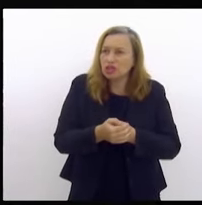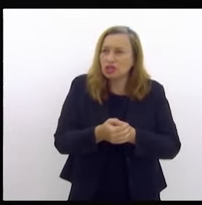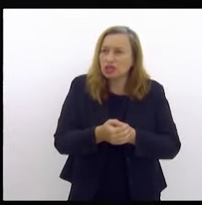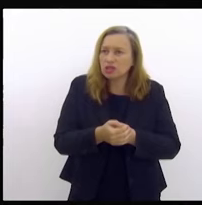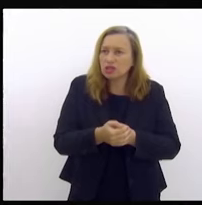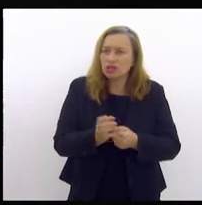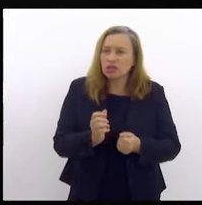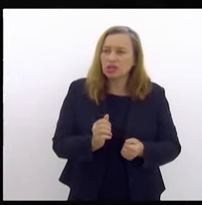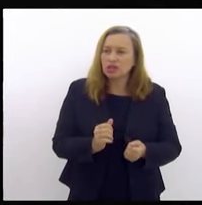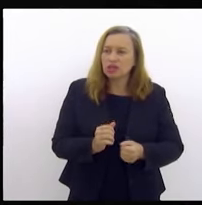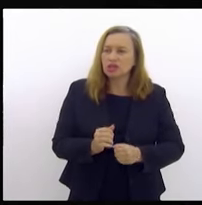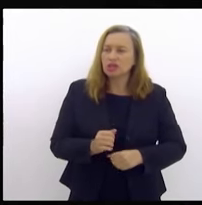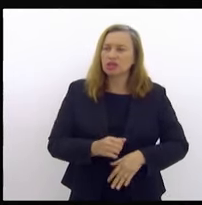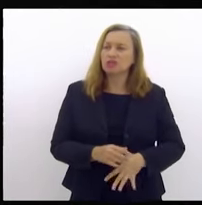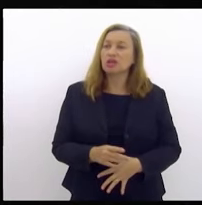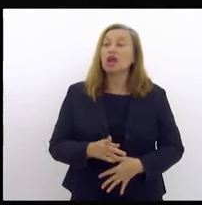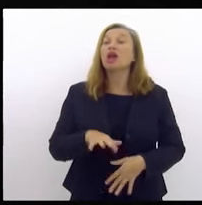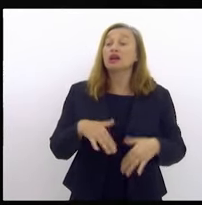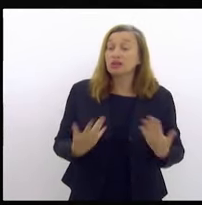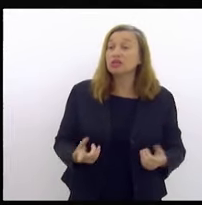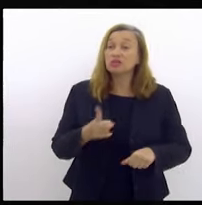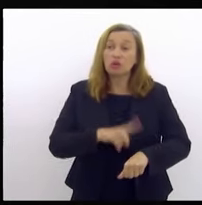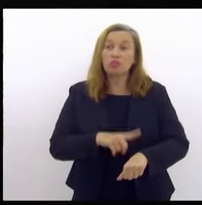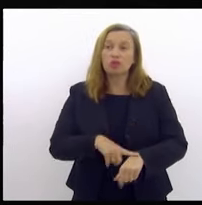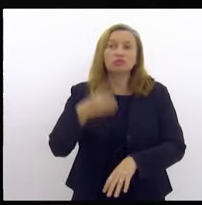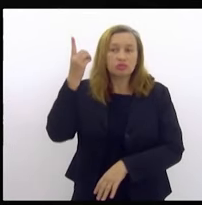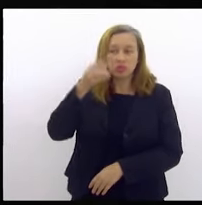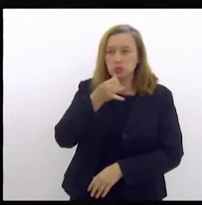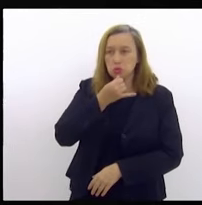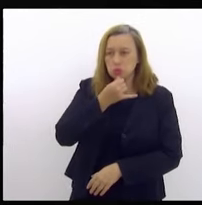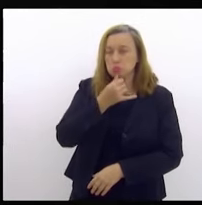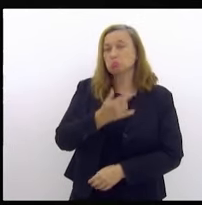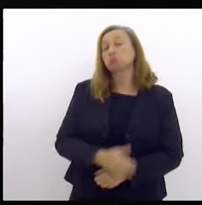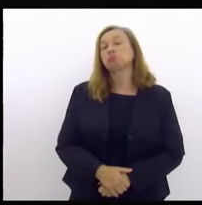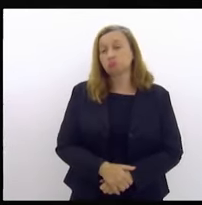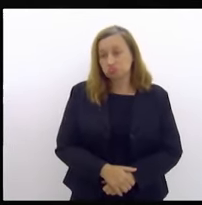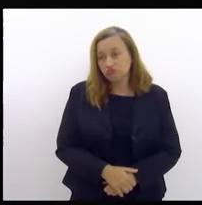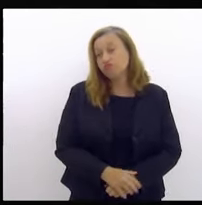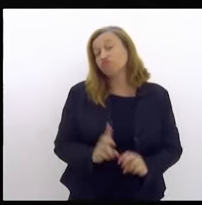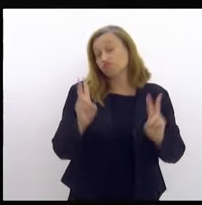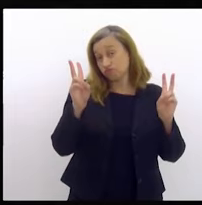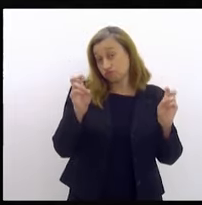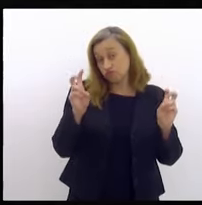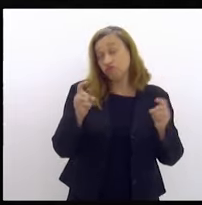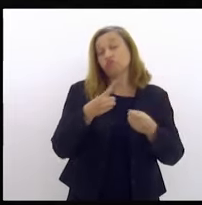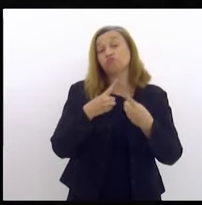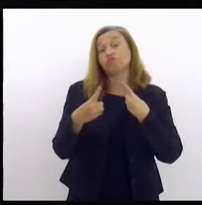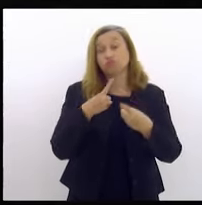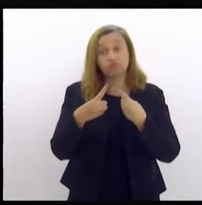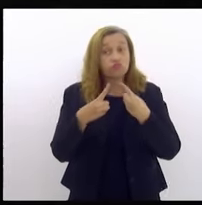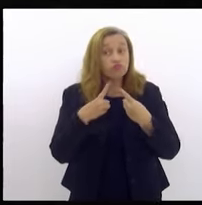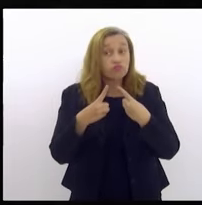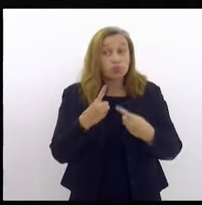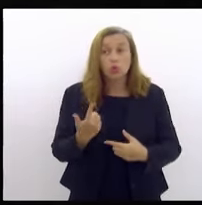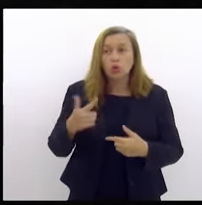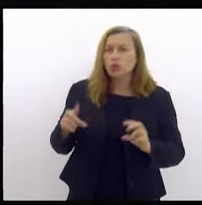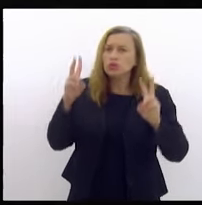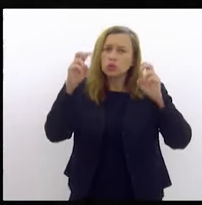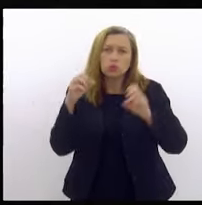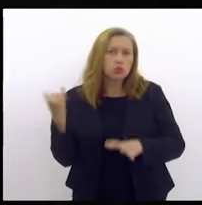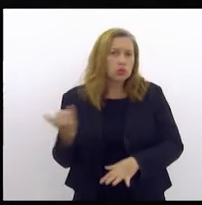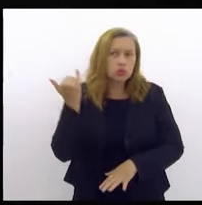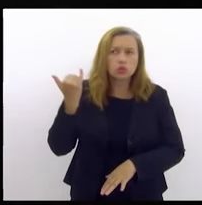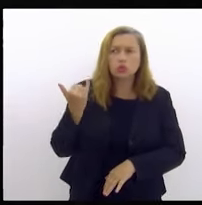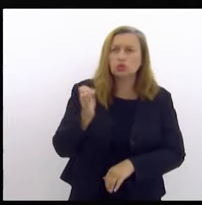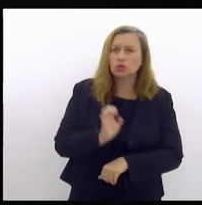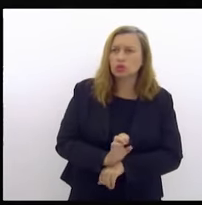embora. Então, é nesse momento, deputado Paulo, que eu fico muito triste de uma matéria que poderia estar se discutindo outras questões mais importantes para o